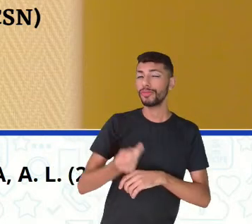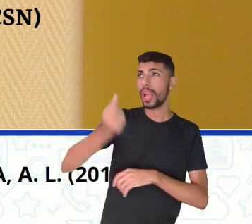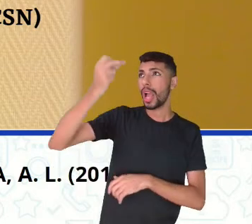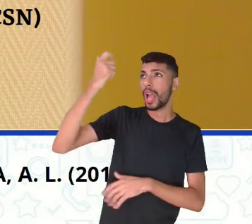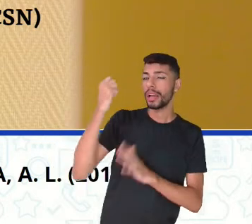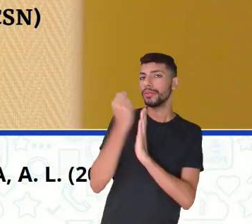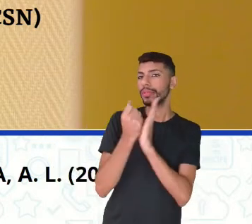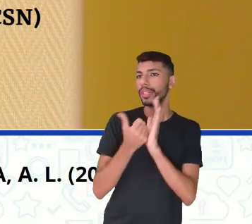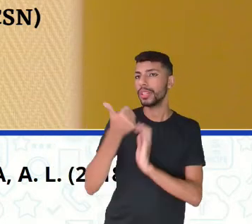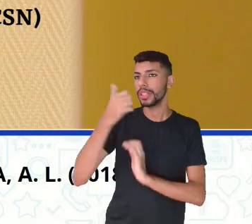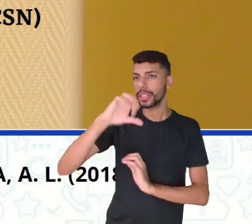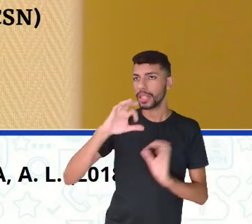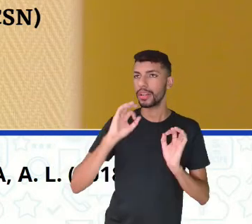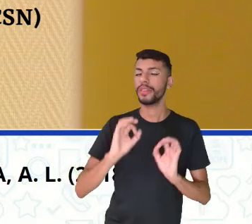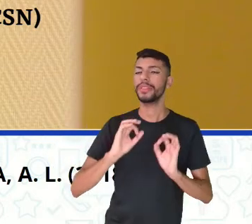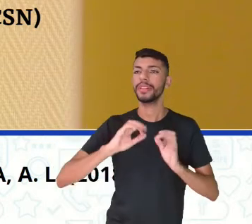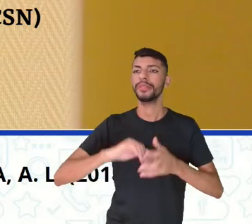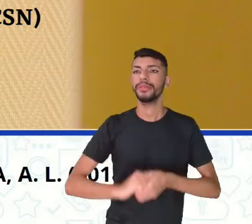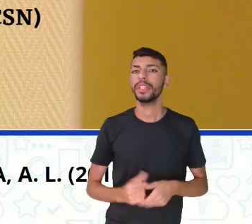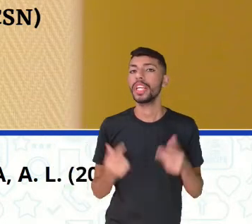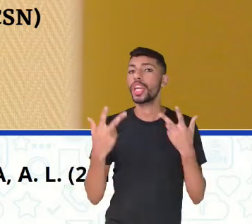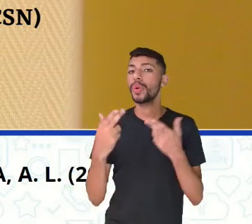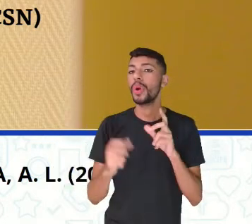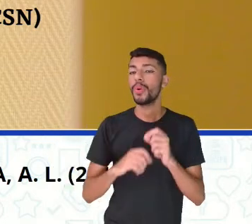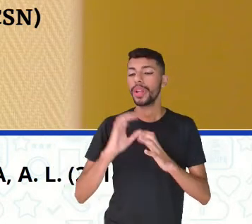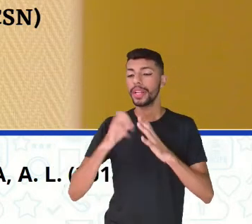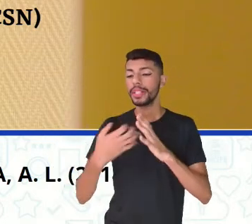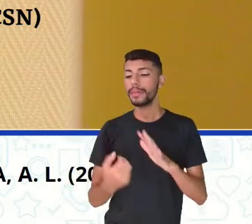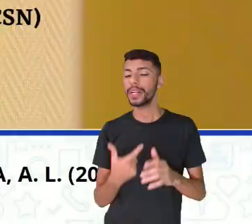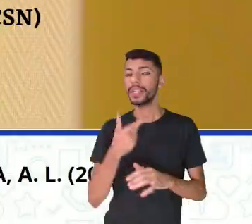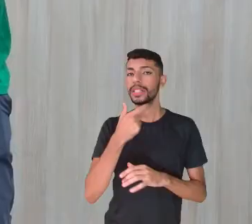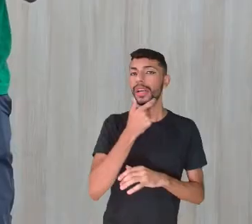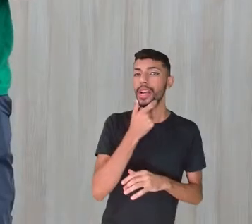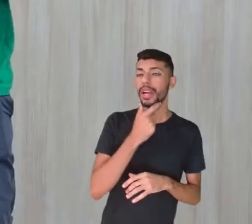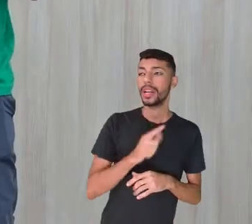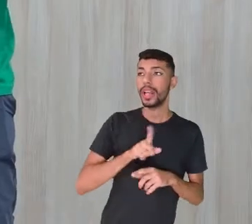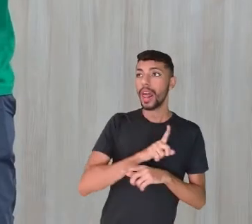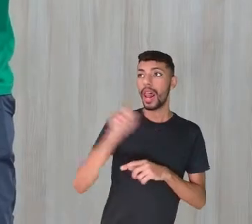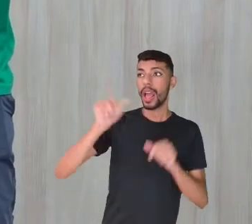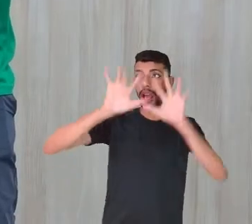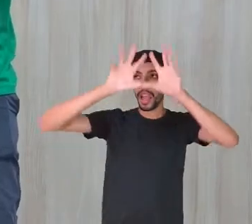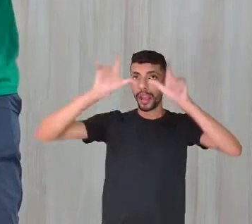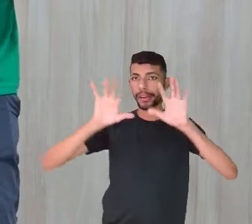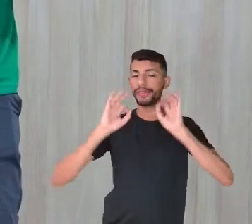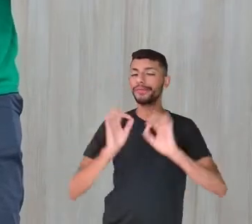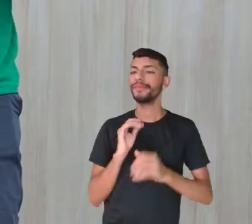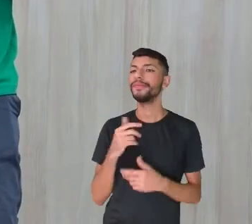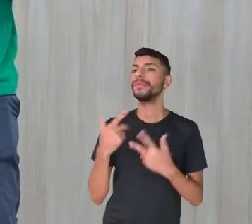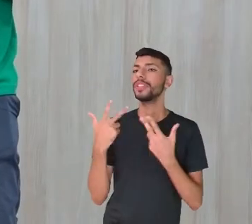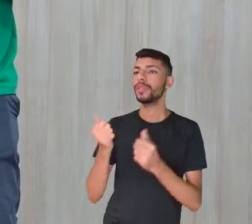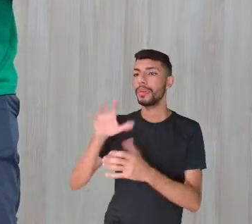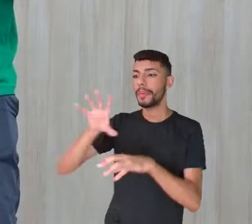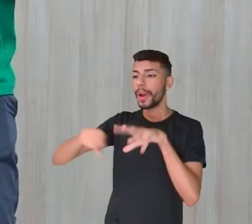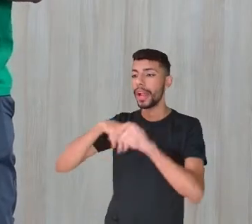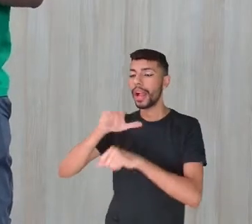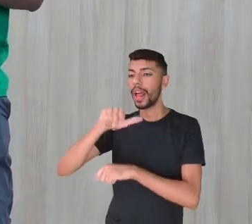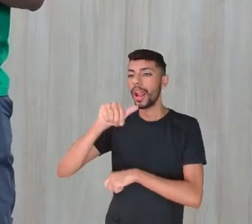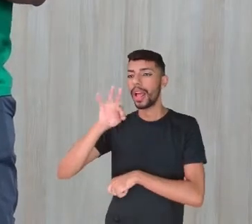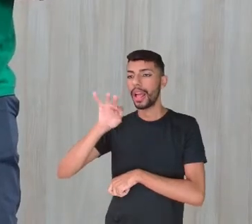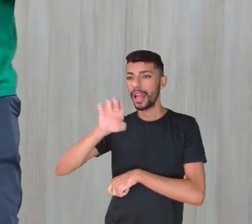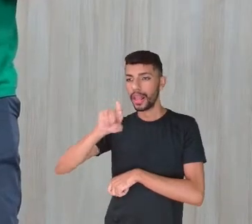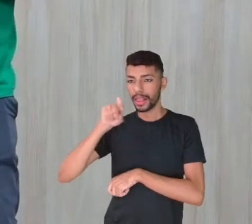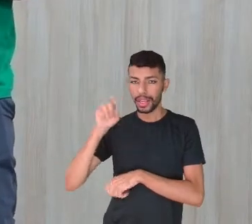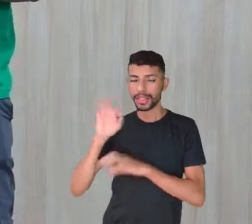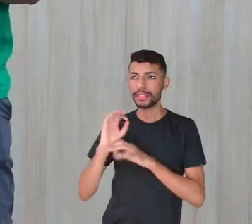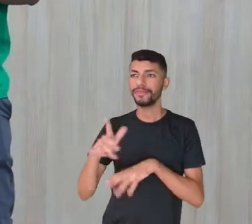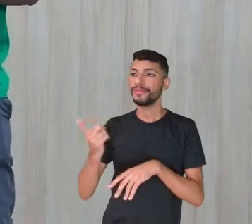empresas inglesas se instalavam lá na Amazônia para poder extrair o látex, como o professor Gilson falou, vão ter